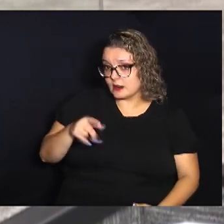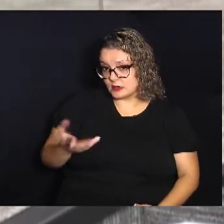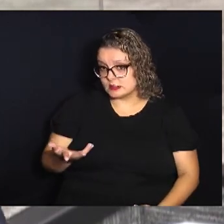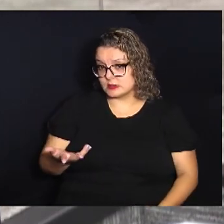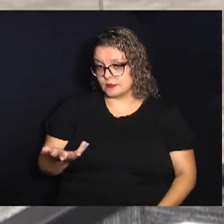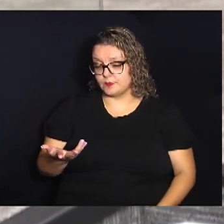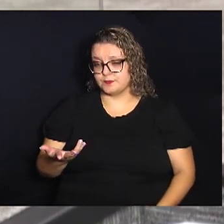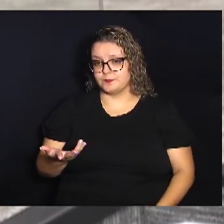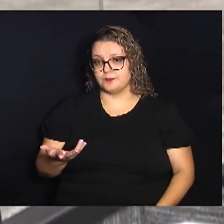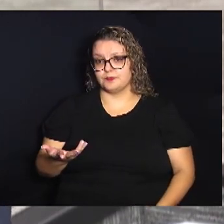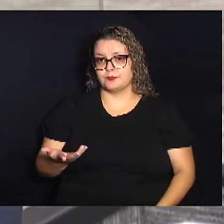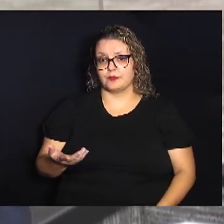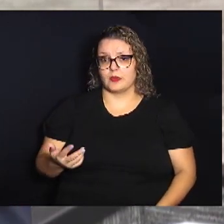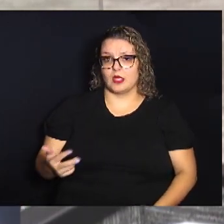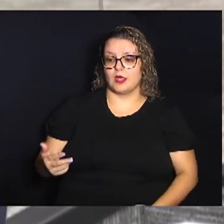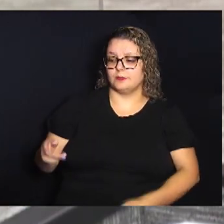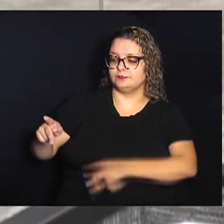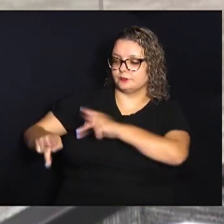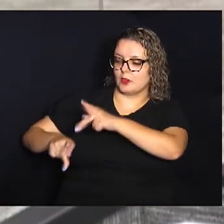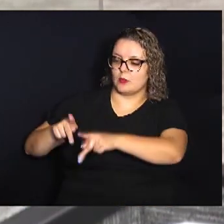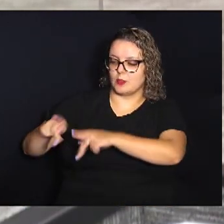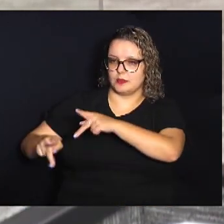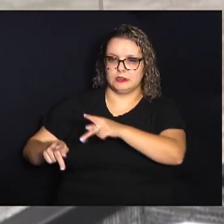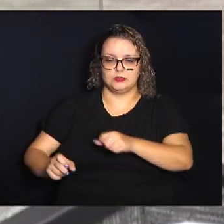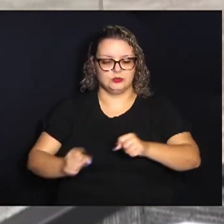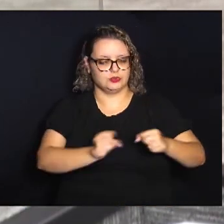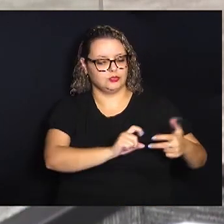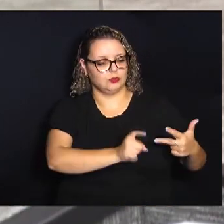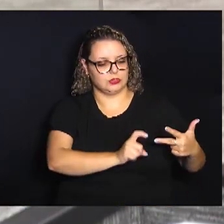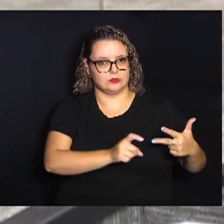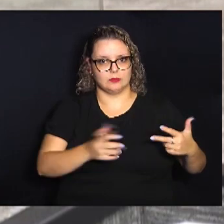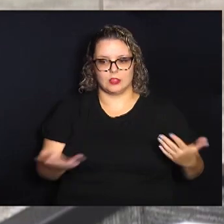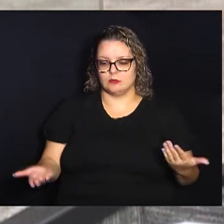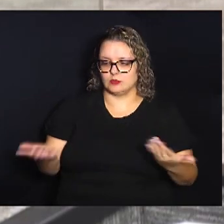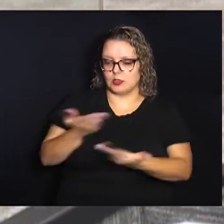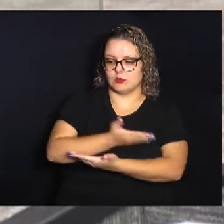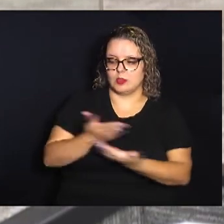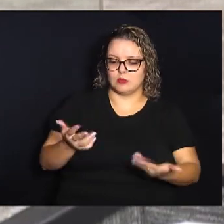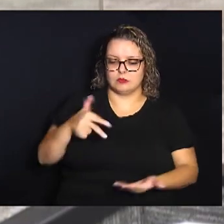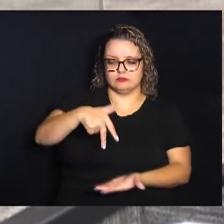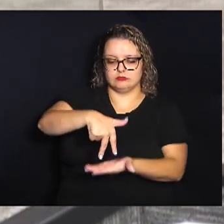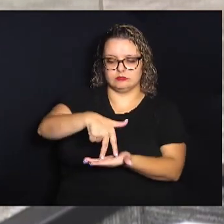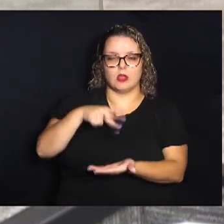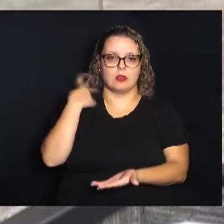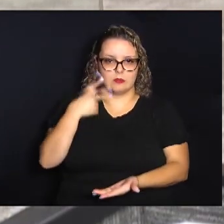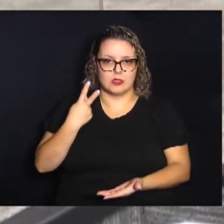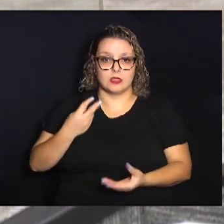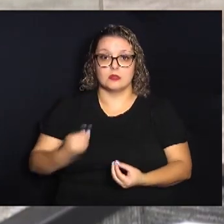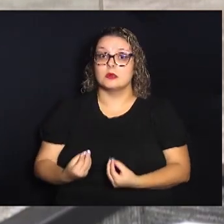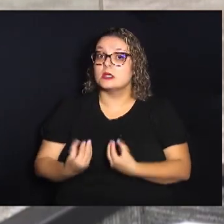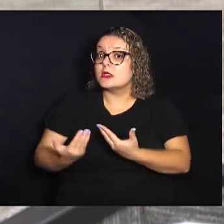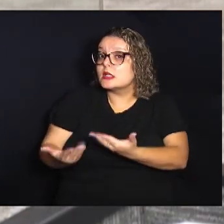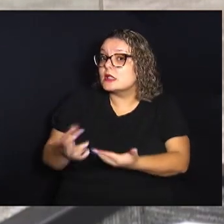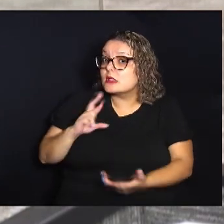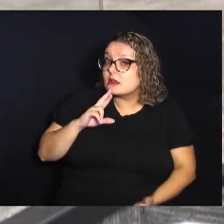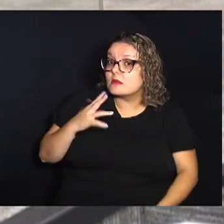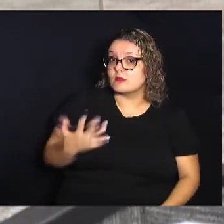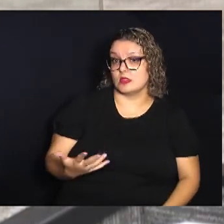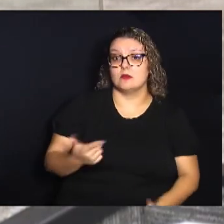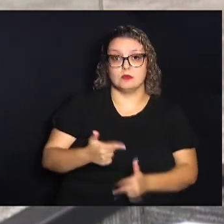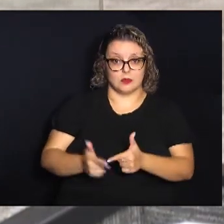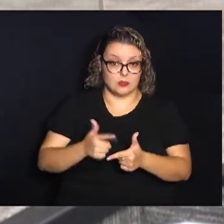né? Ele é ser o intermediário entre a população e o Poder Executivo, e mais do que isso, trazer a solução para o